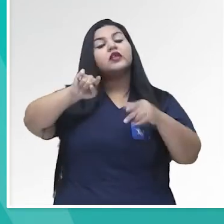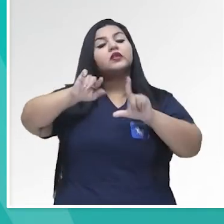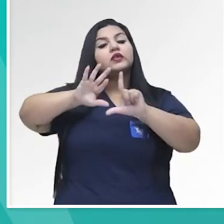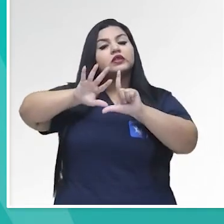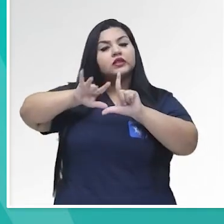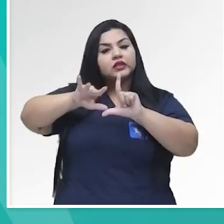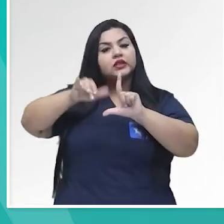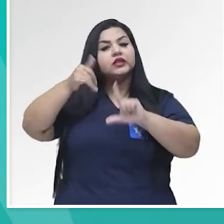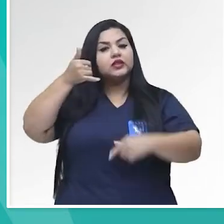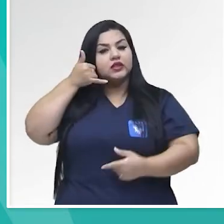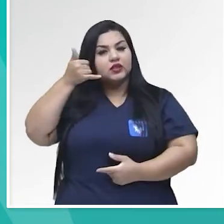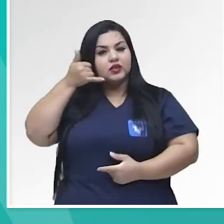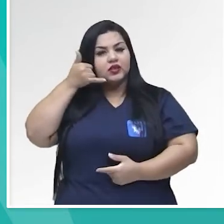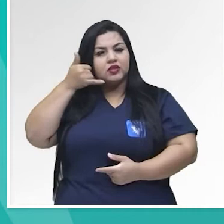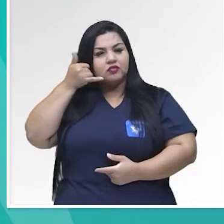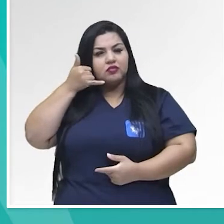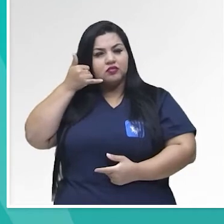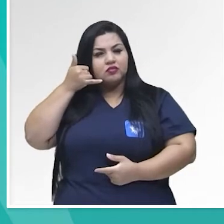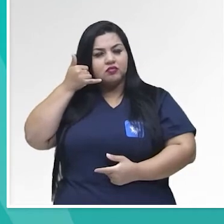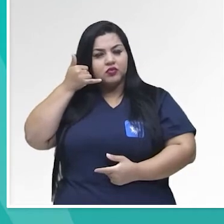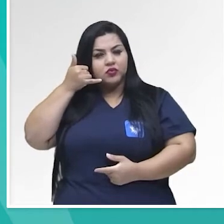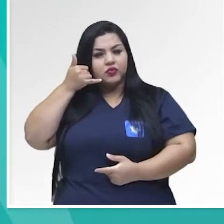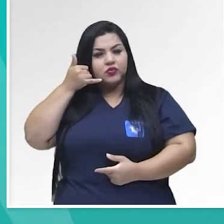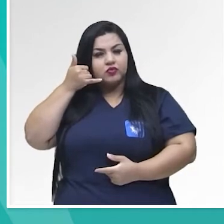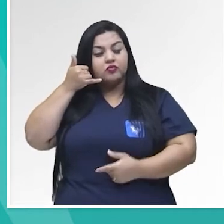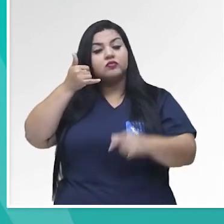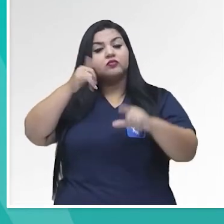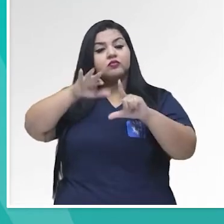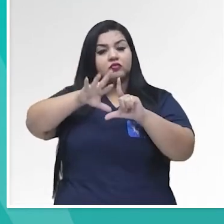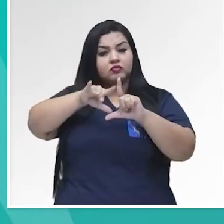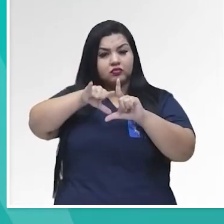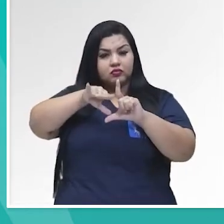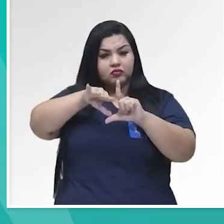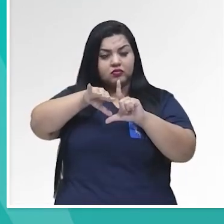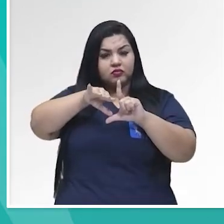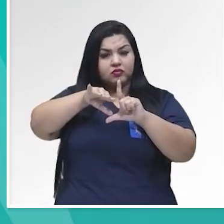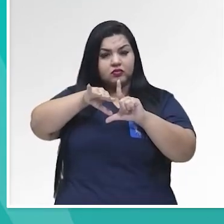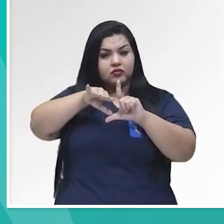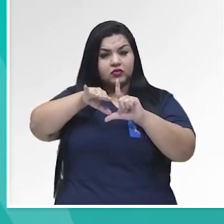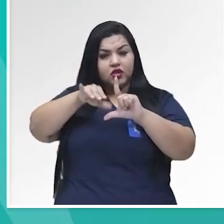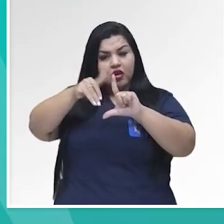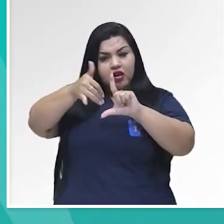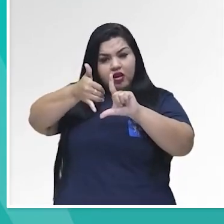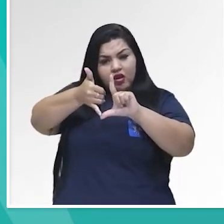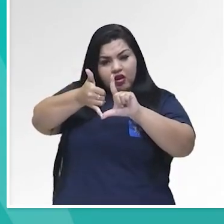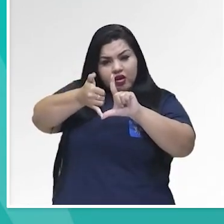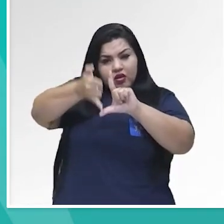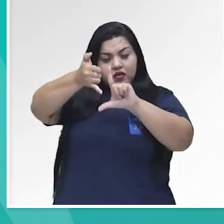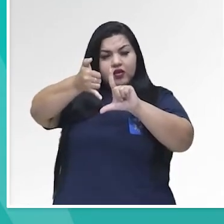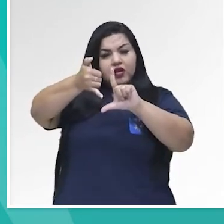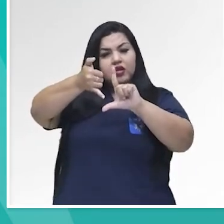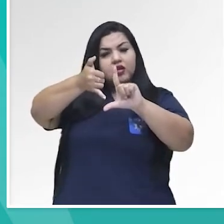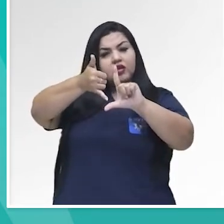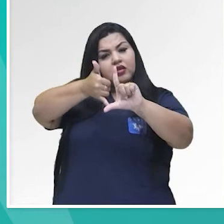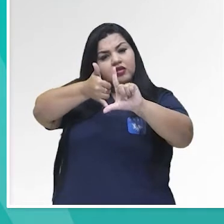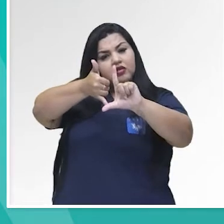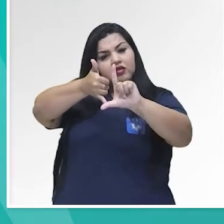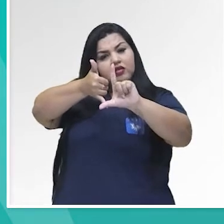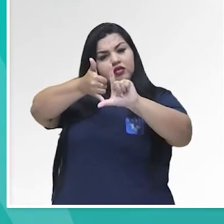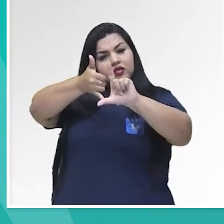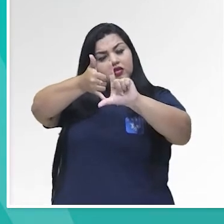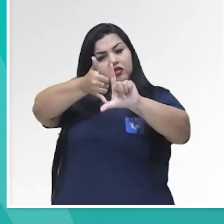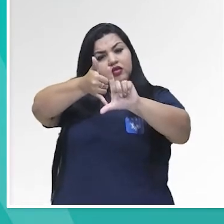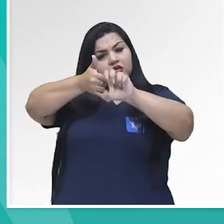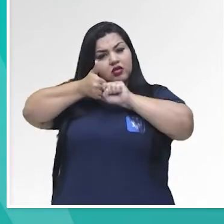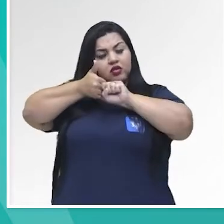vai colocar o seu celular bem em cima desse QR Code, né? E você vai ter a oportunidade de olhar esse vídeo,